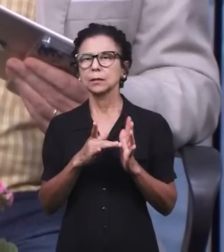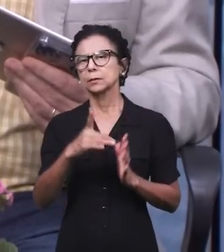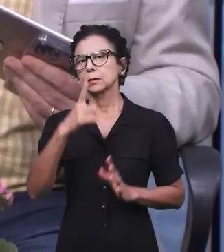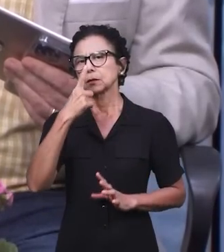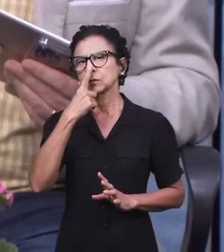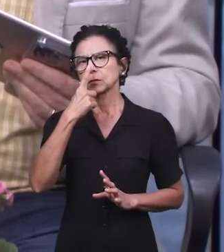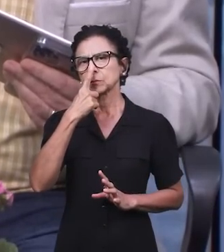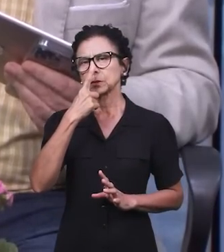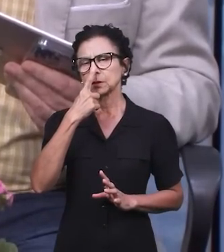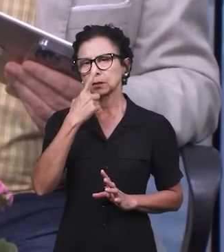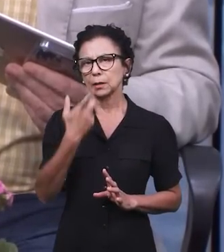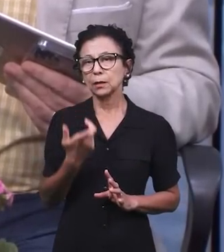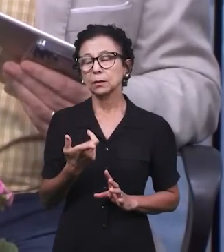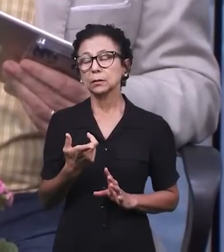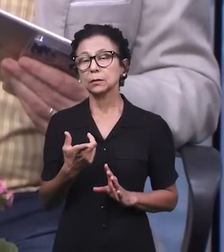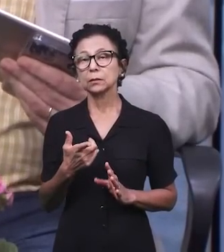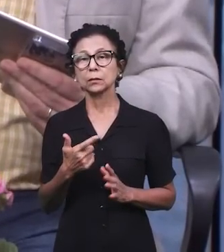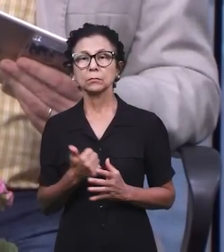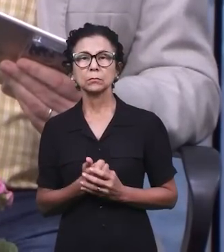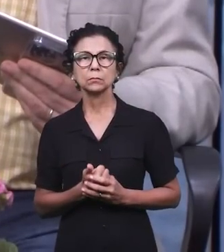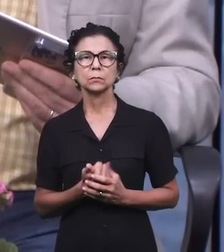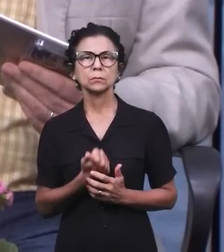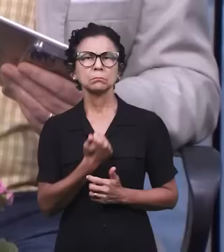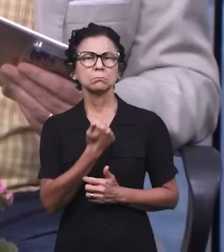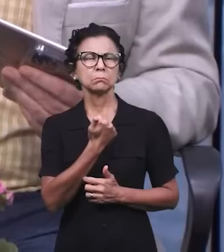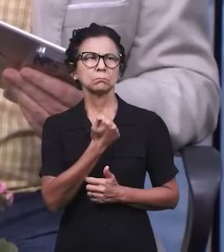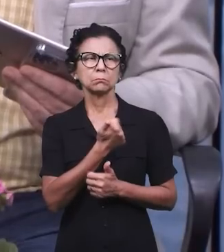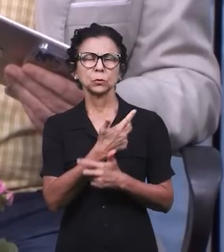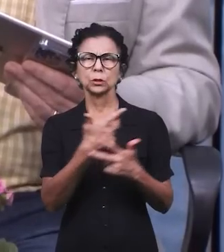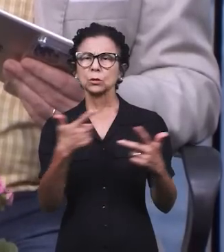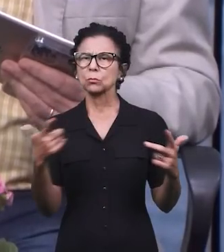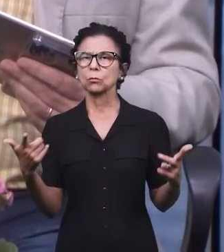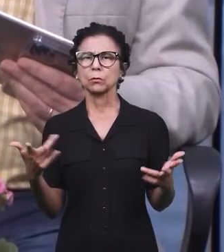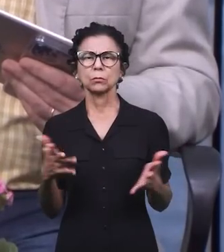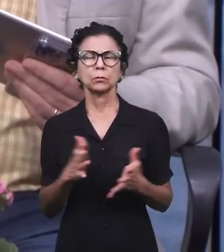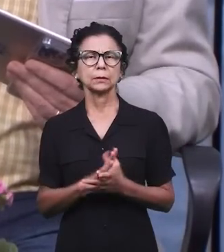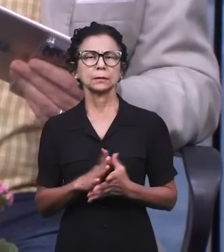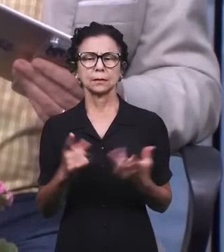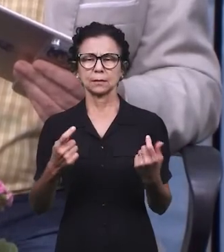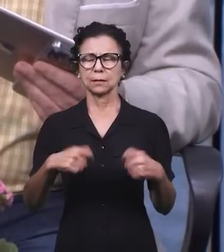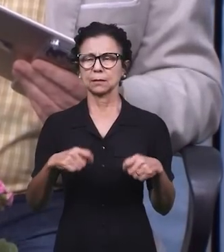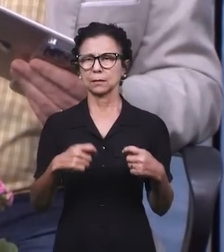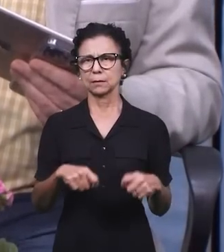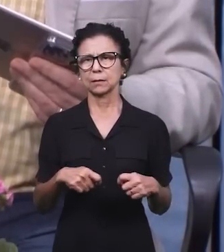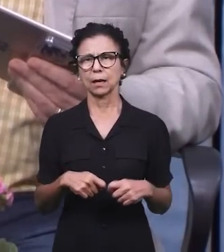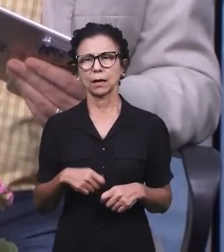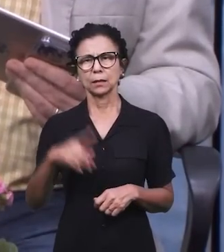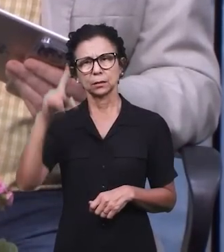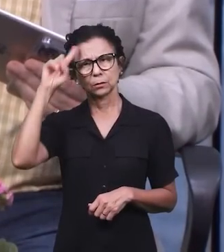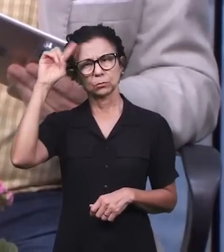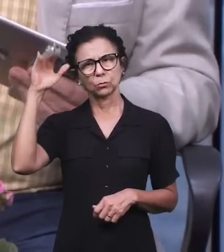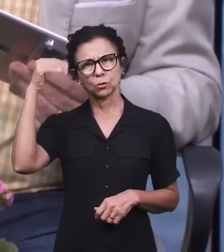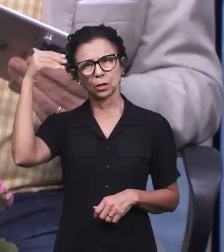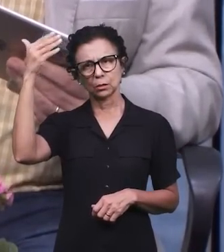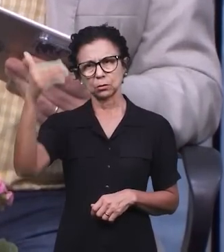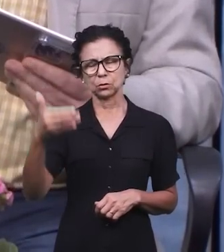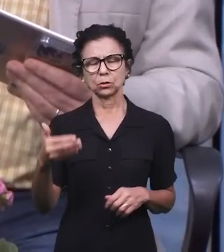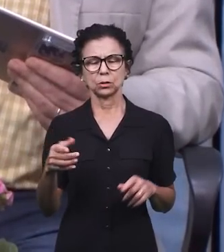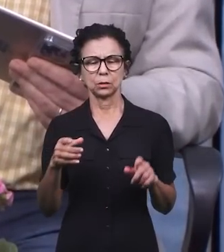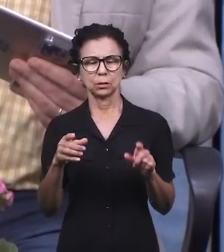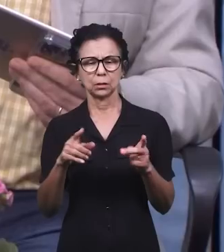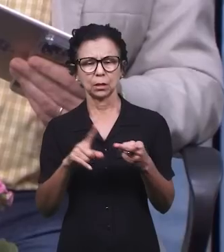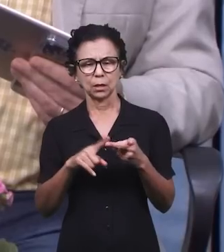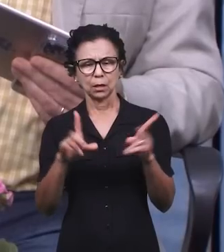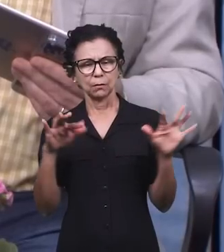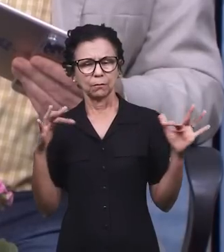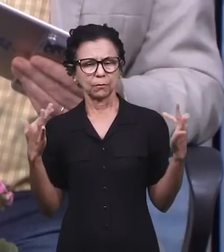que são as necessidades, até do cotidiano, da vida familiar, da